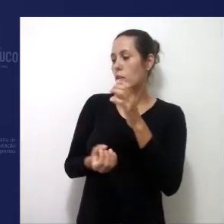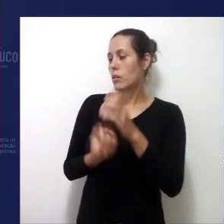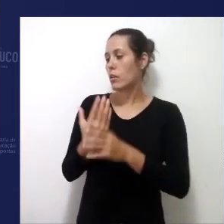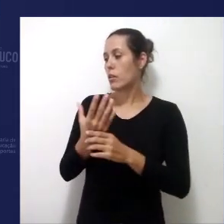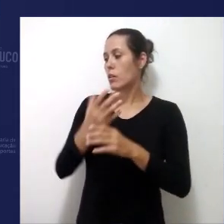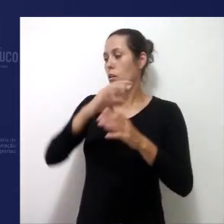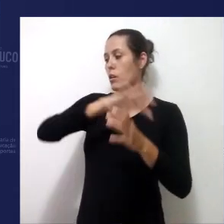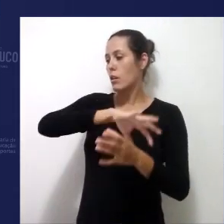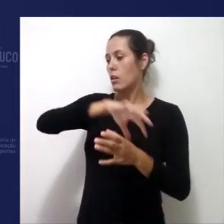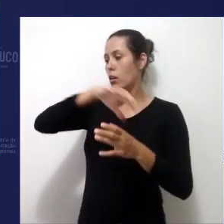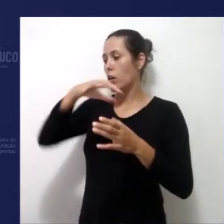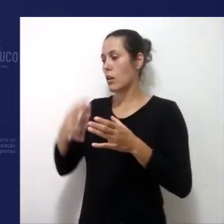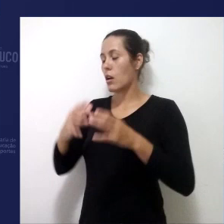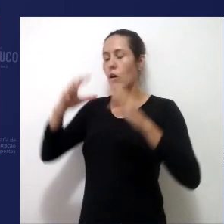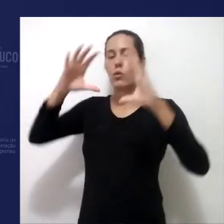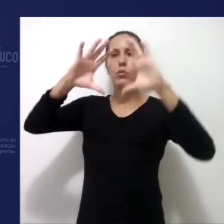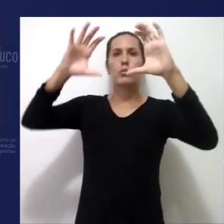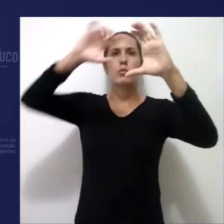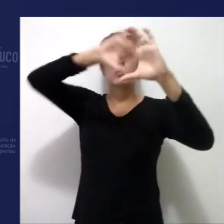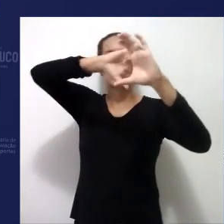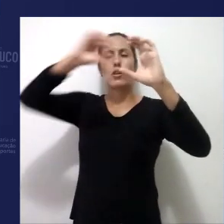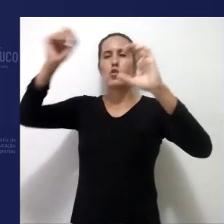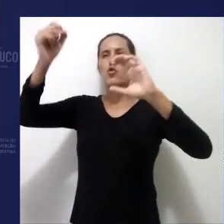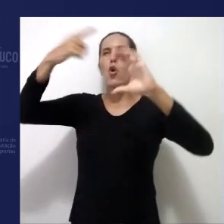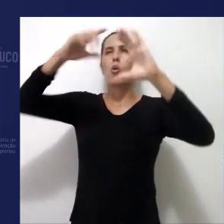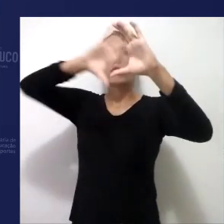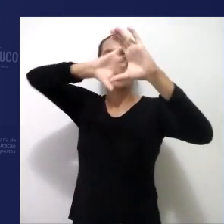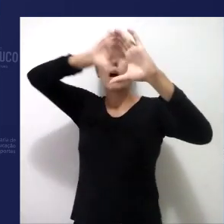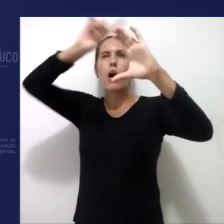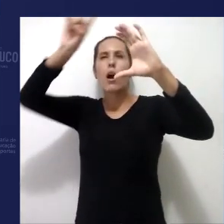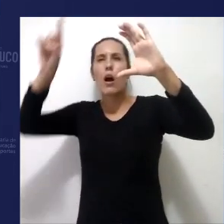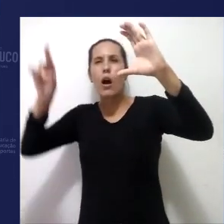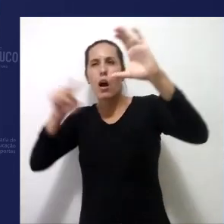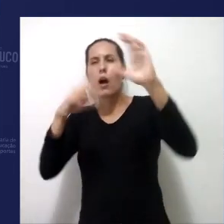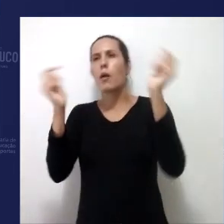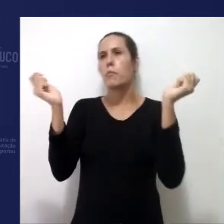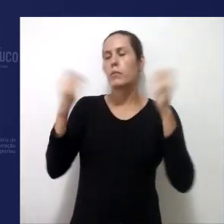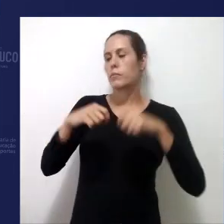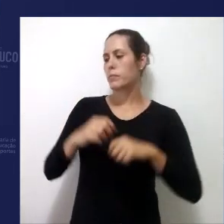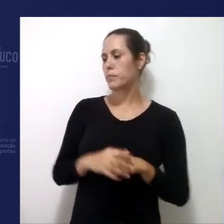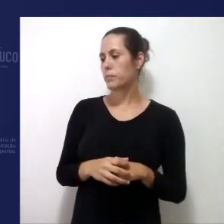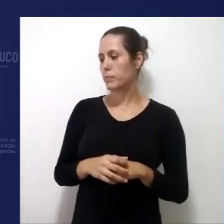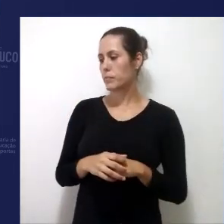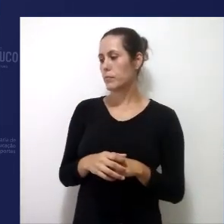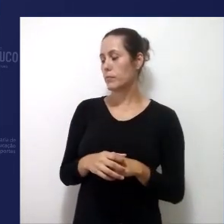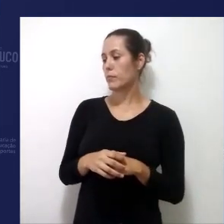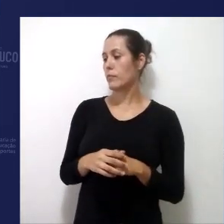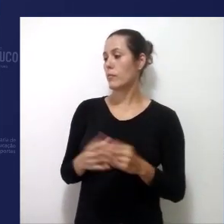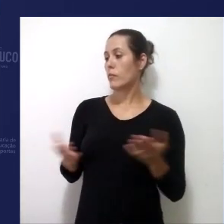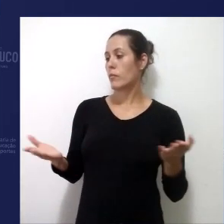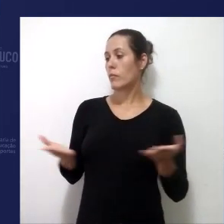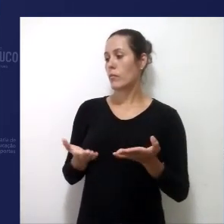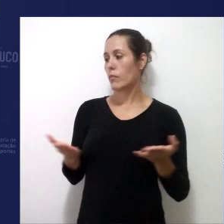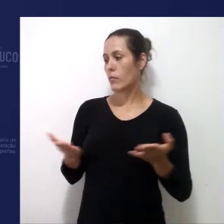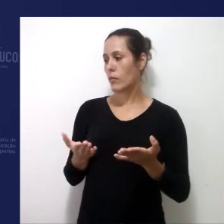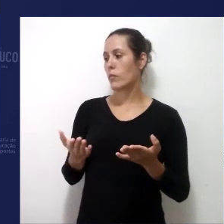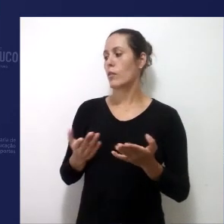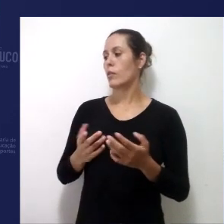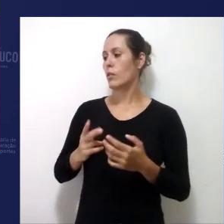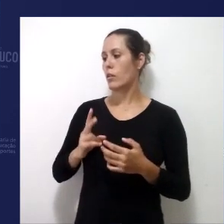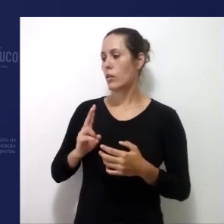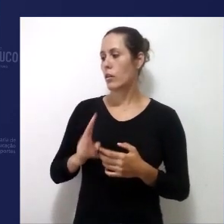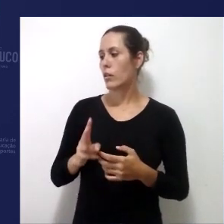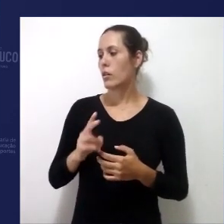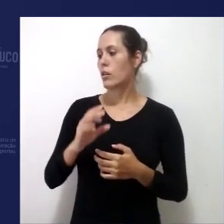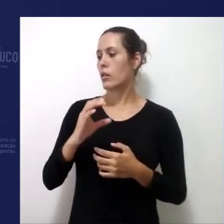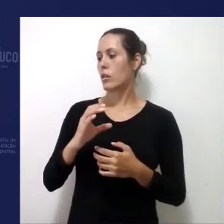a formação de halos solares, como a imagem está ilustrada aí. Continuando